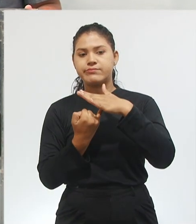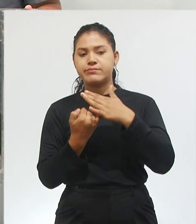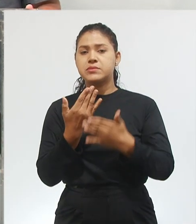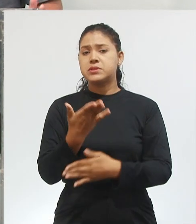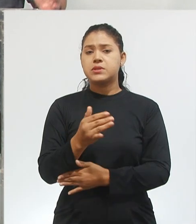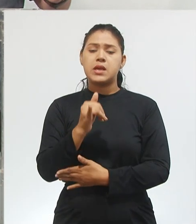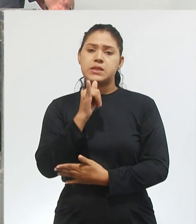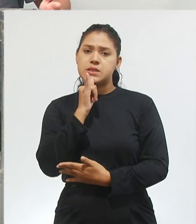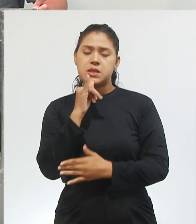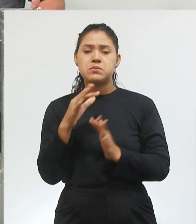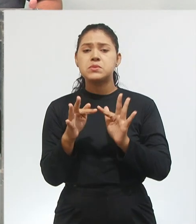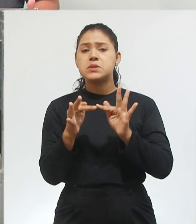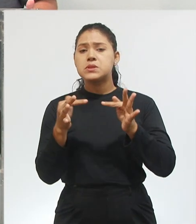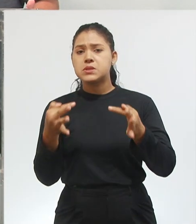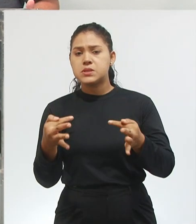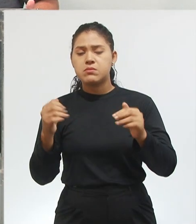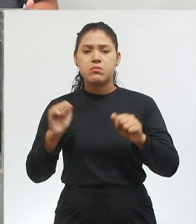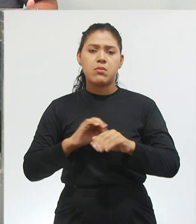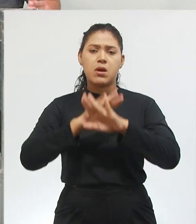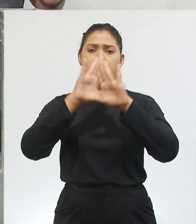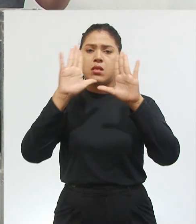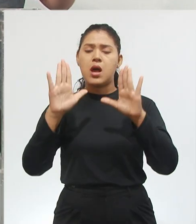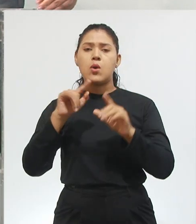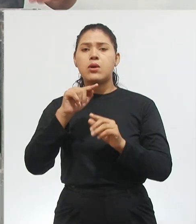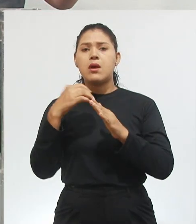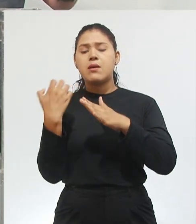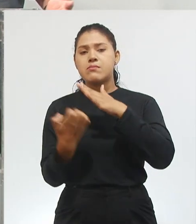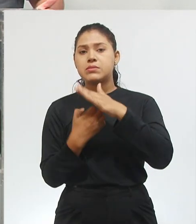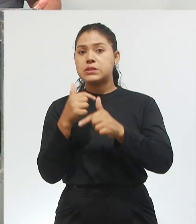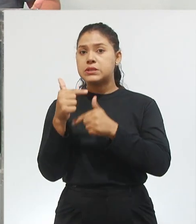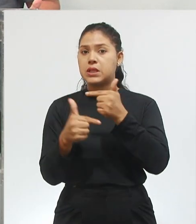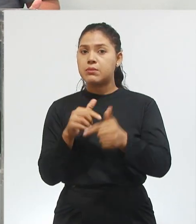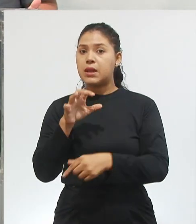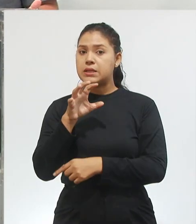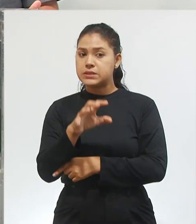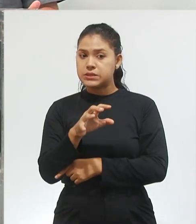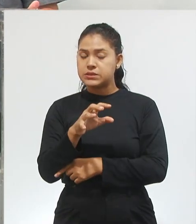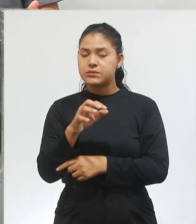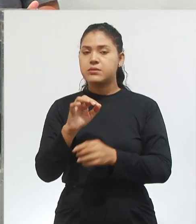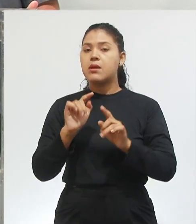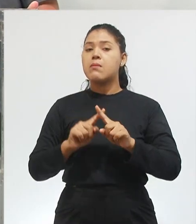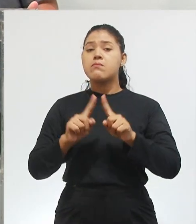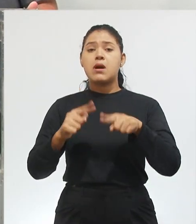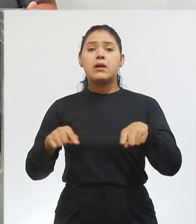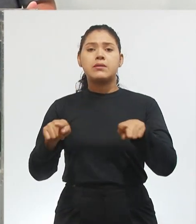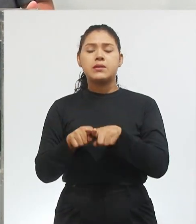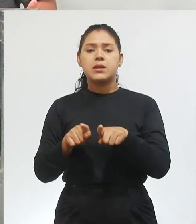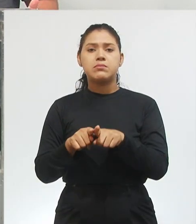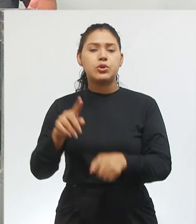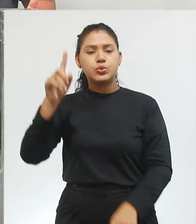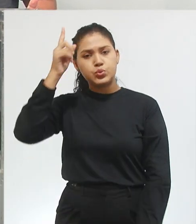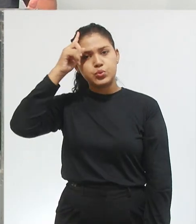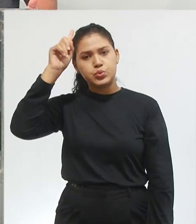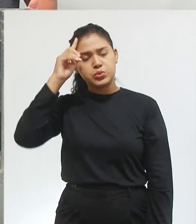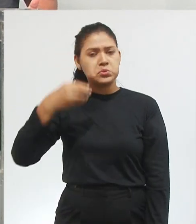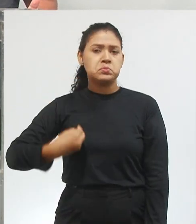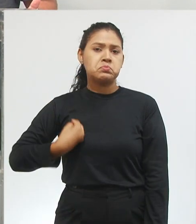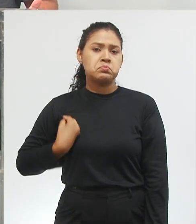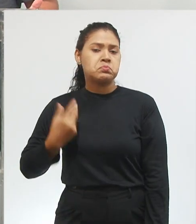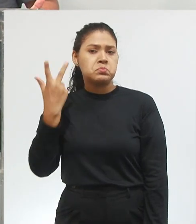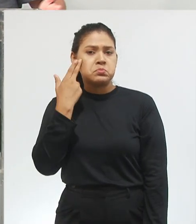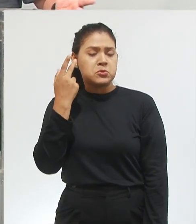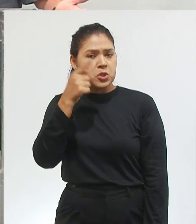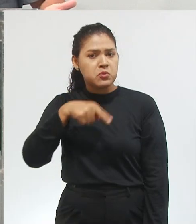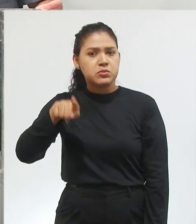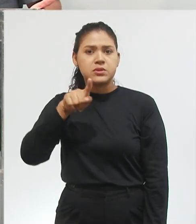exemplo para vocês bem claro de uma organização que trabalha com esses produtos mas no seu dia a dia nas suas necessidades